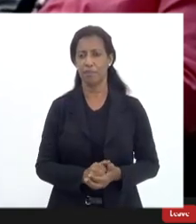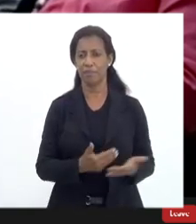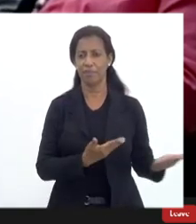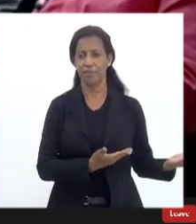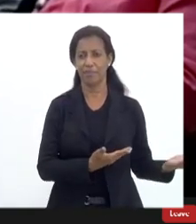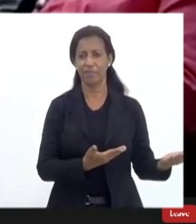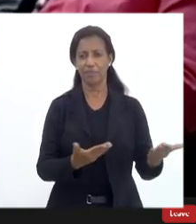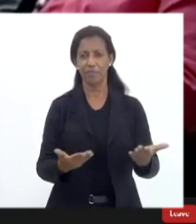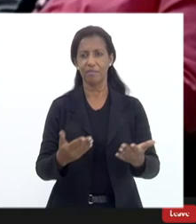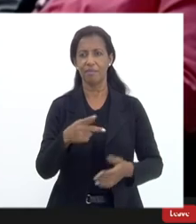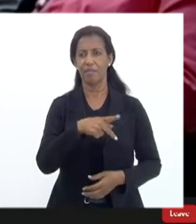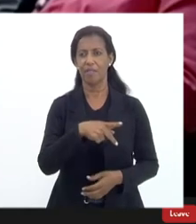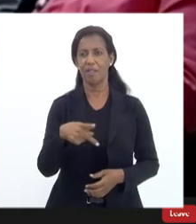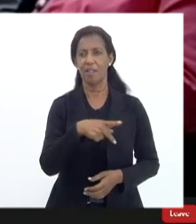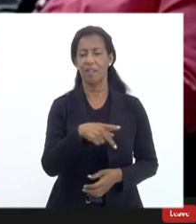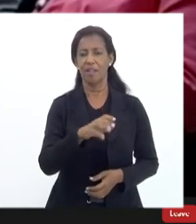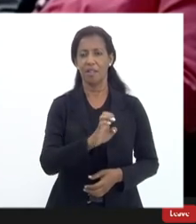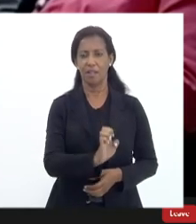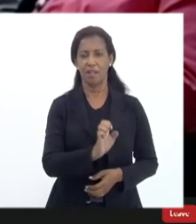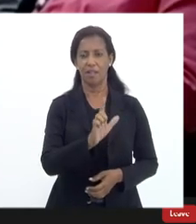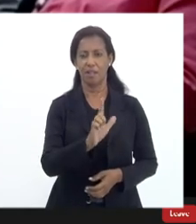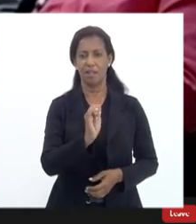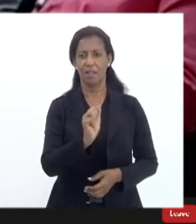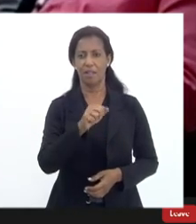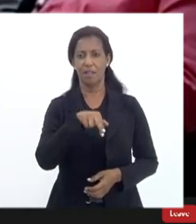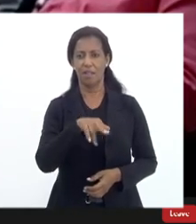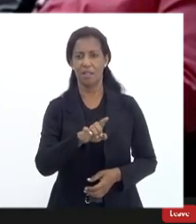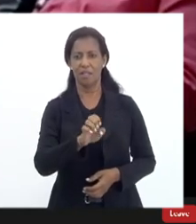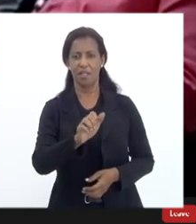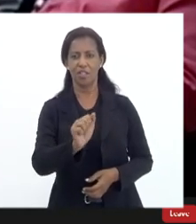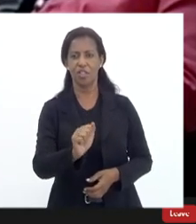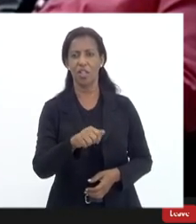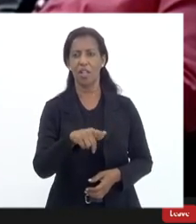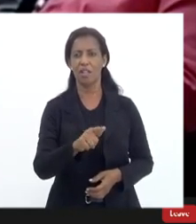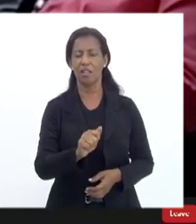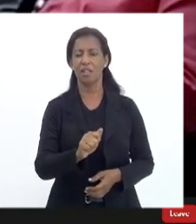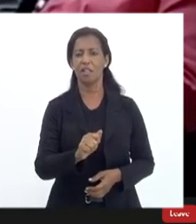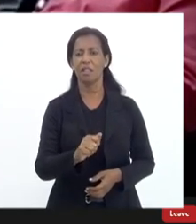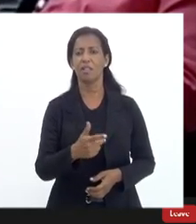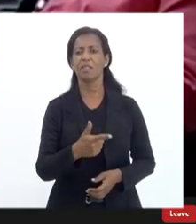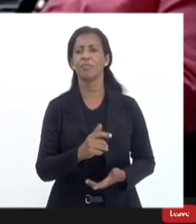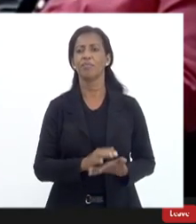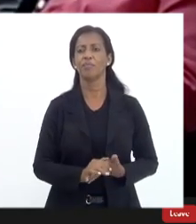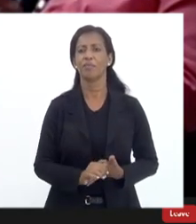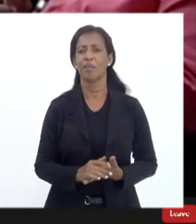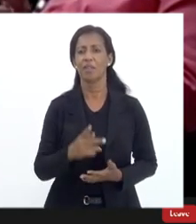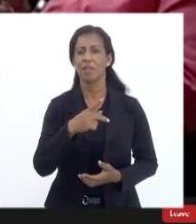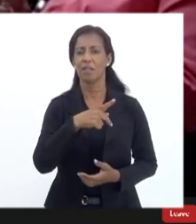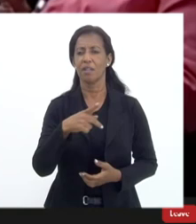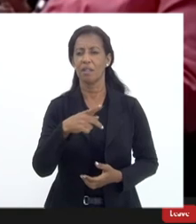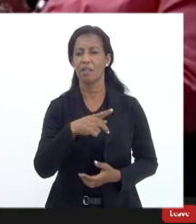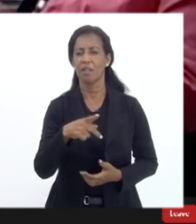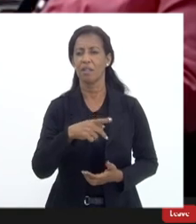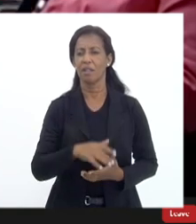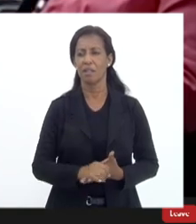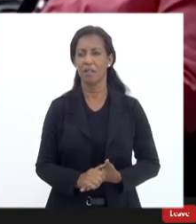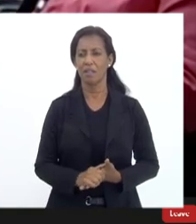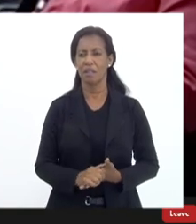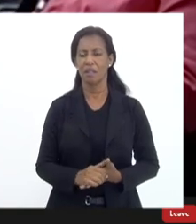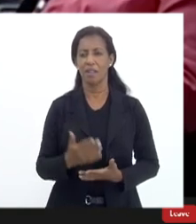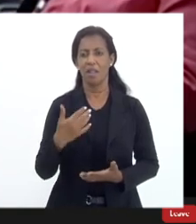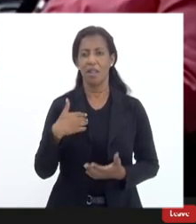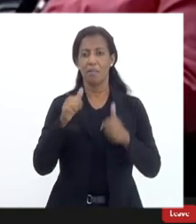Apresentar a professora Elisângela, nossa superintendente da gestão de ensino, professora Ana Clara, que é